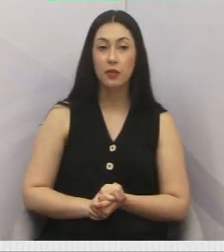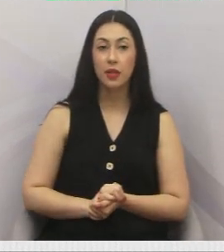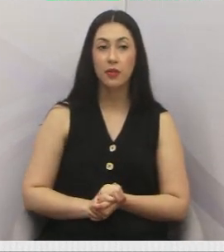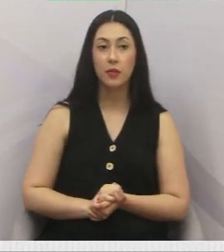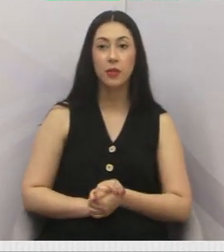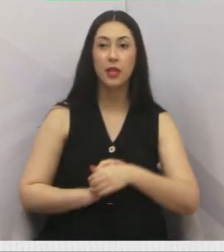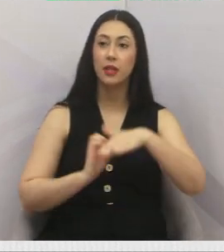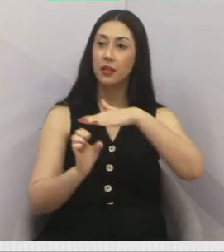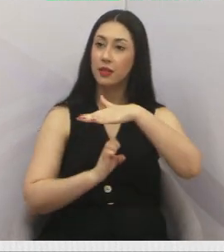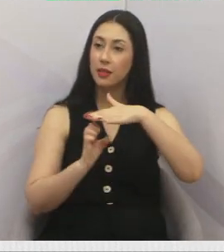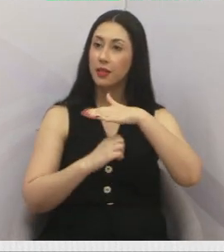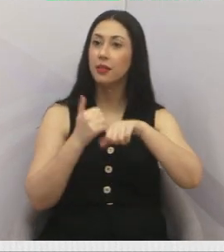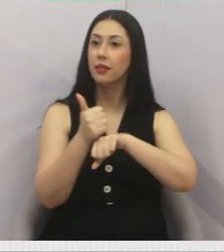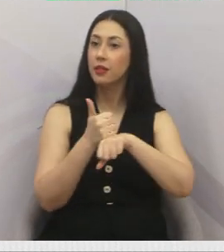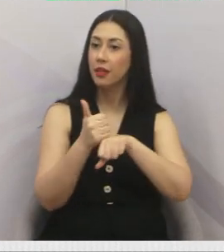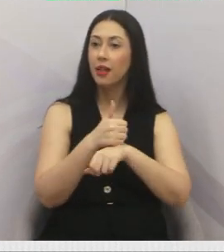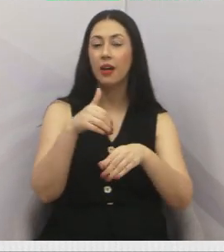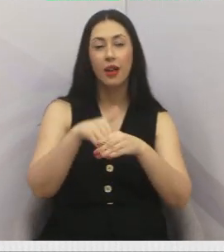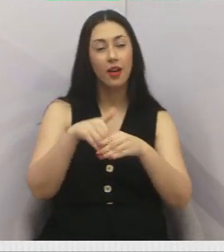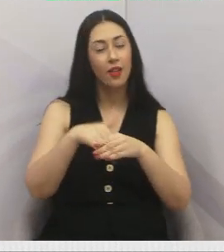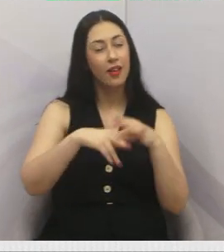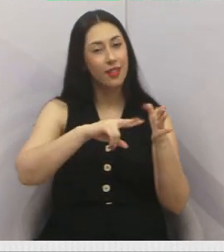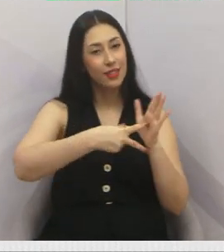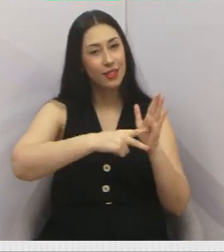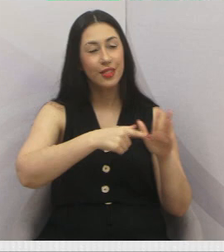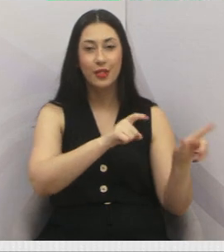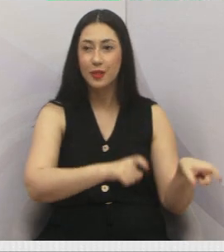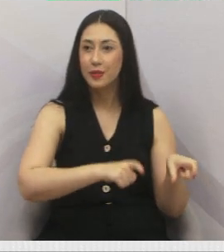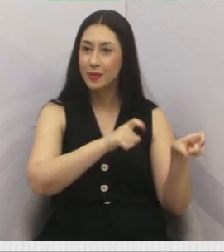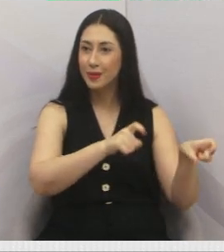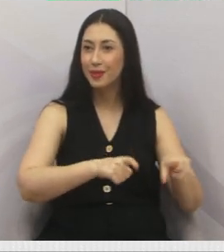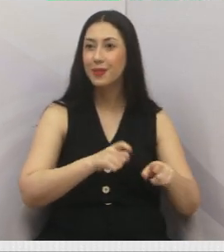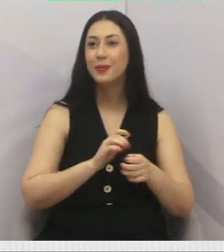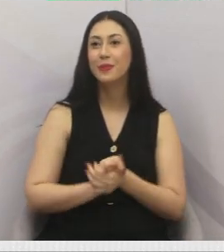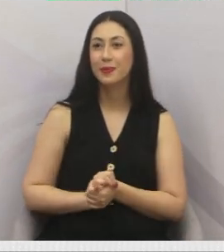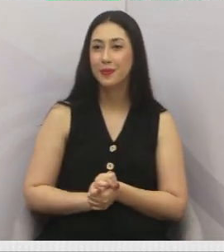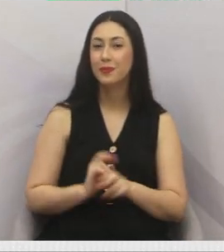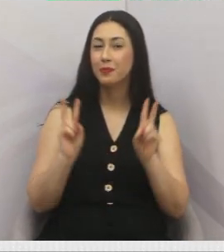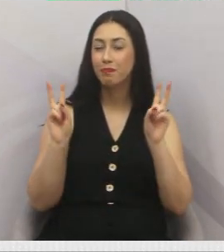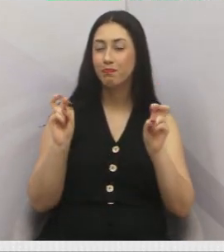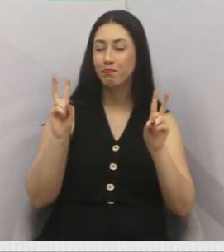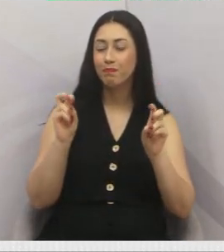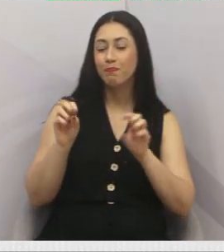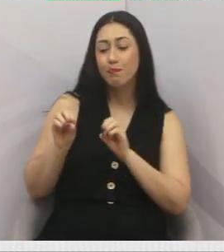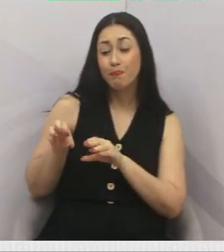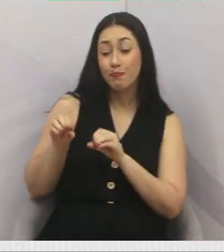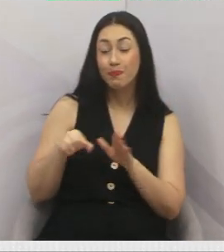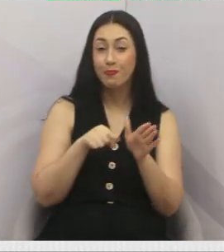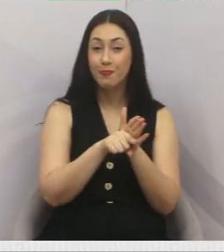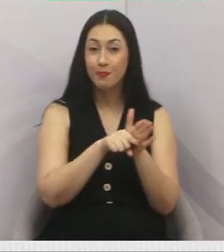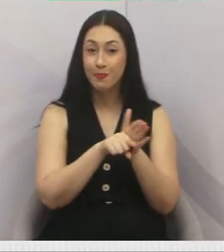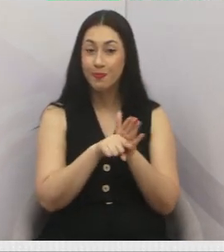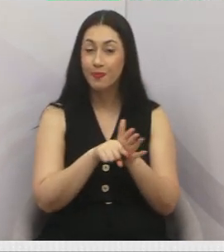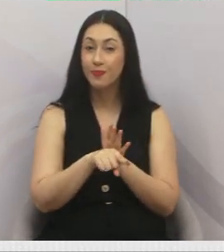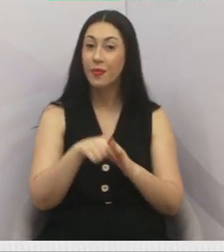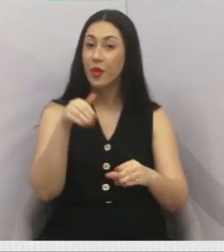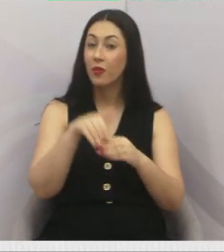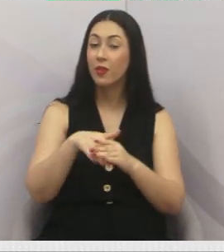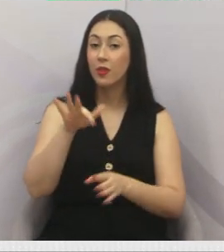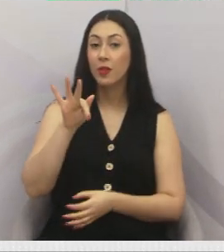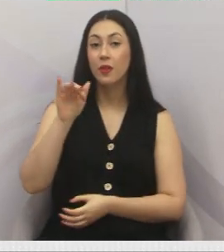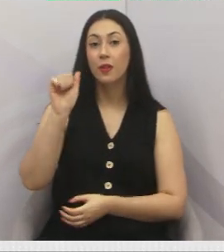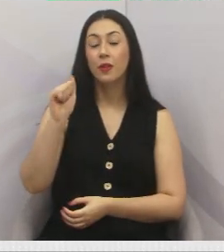empresas e entidades profissionais, um voto sindicato rural. Segmento entidades acadêmicas e de pesquisa, um voto